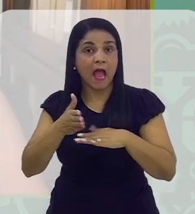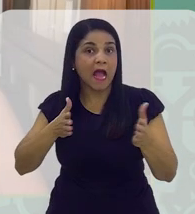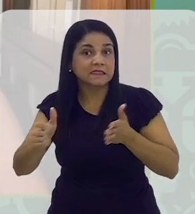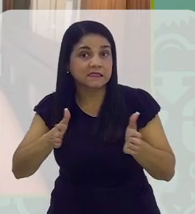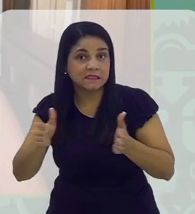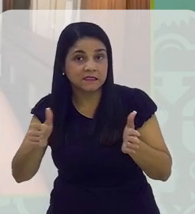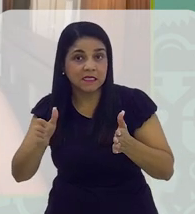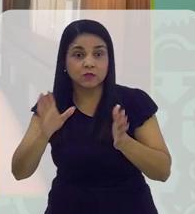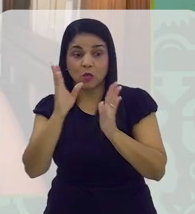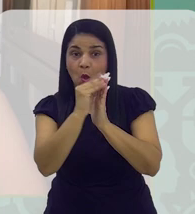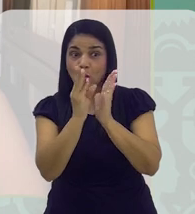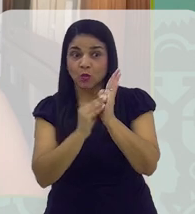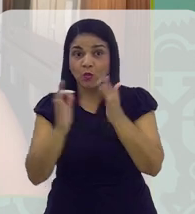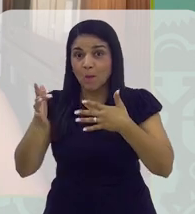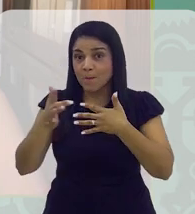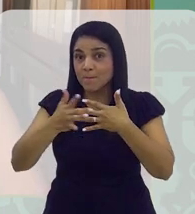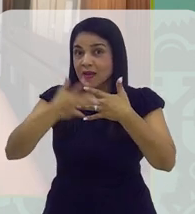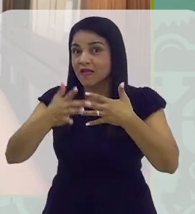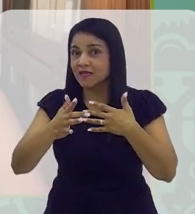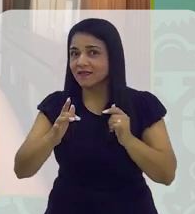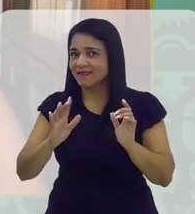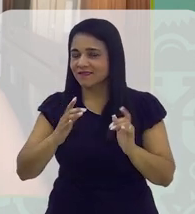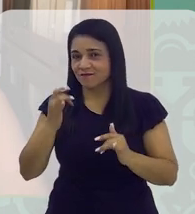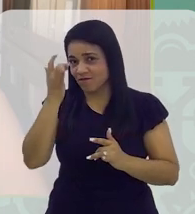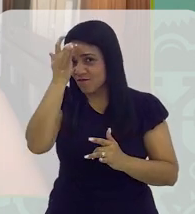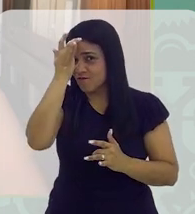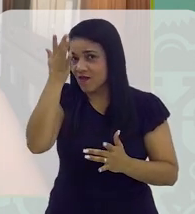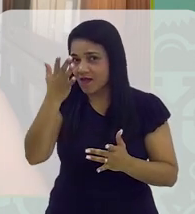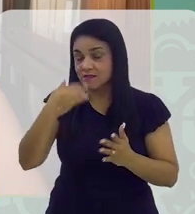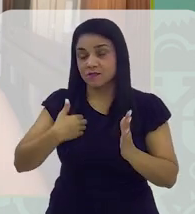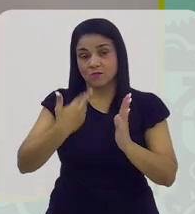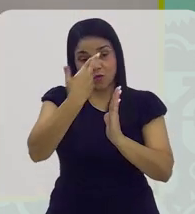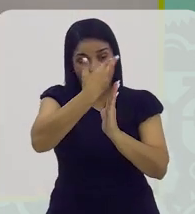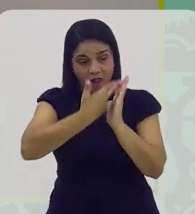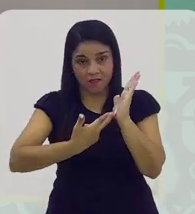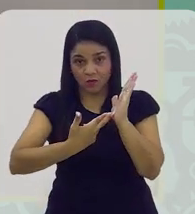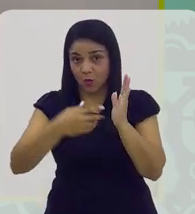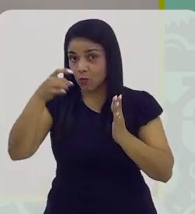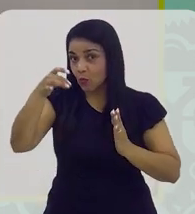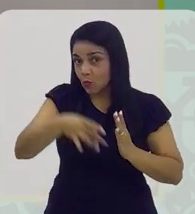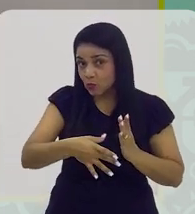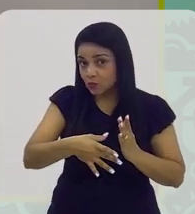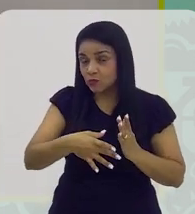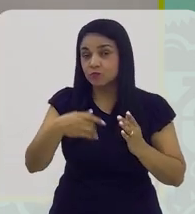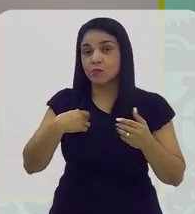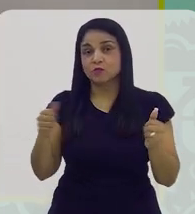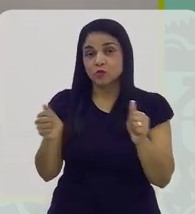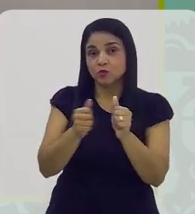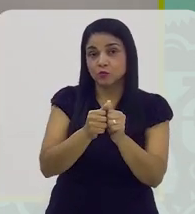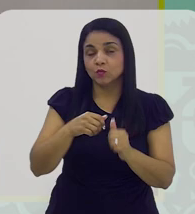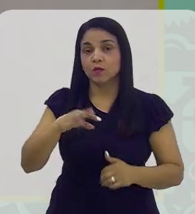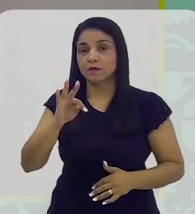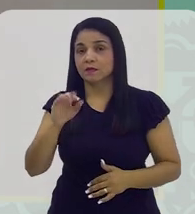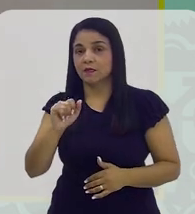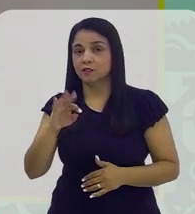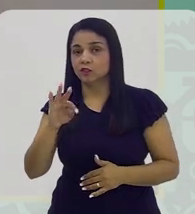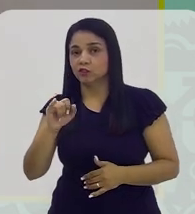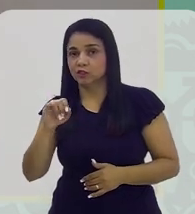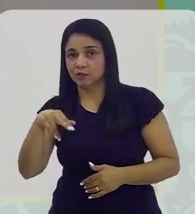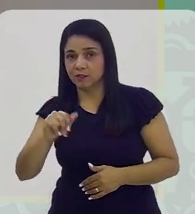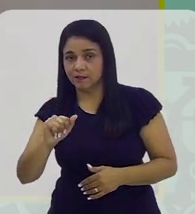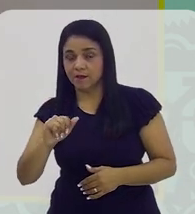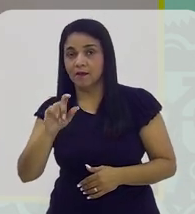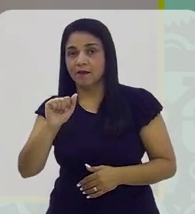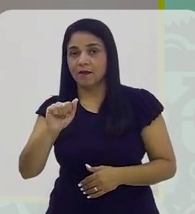esses conteúdos com um clique. O último relatório que eu produzi em parceria, foi com a minha colega Tatiana Azevedo, que